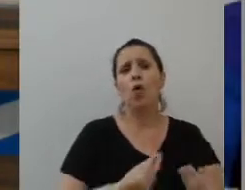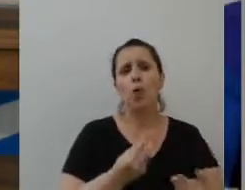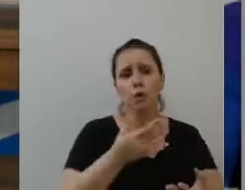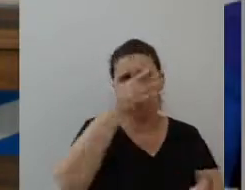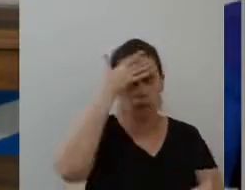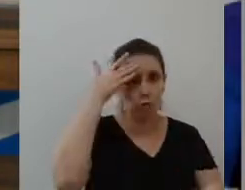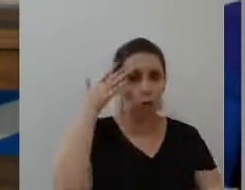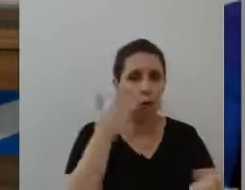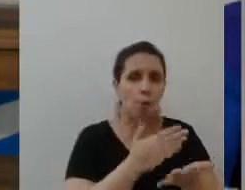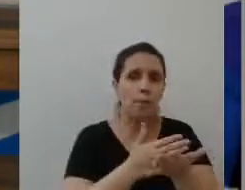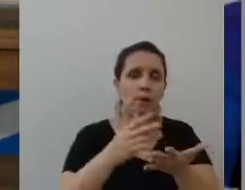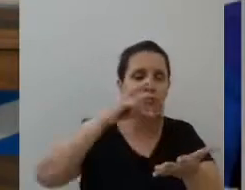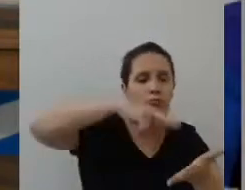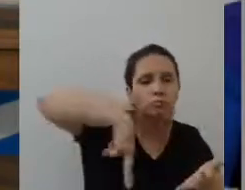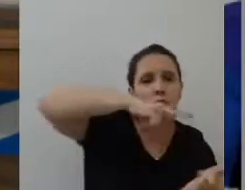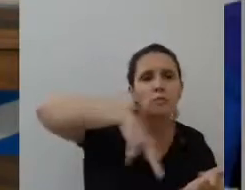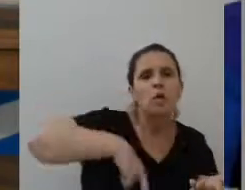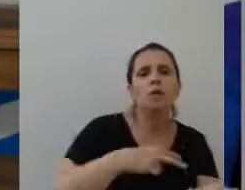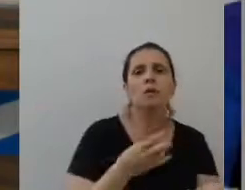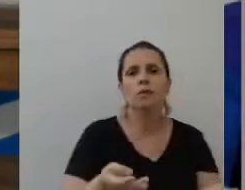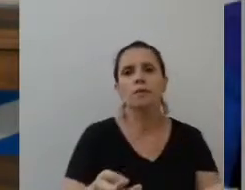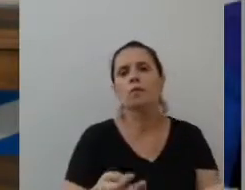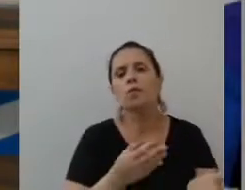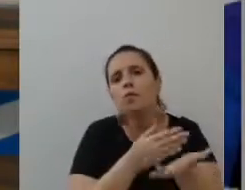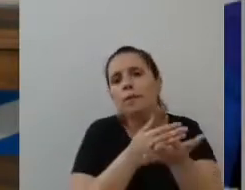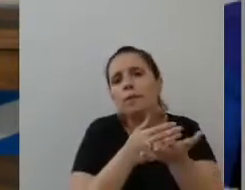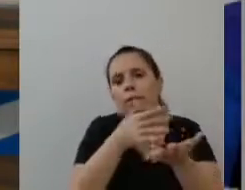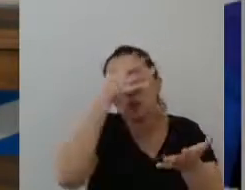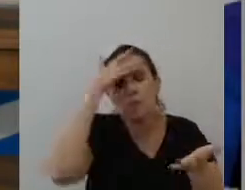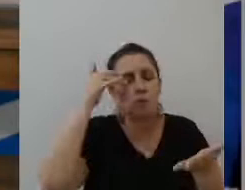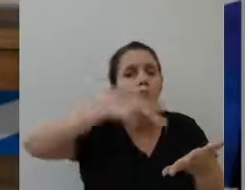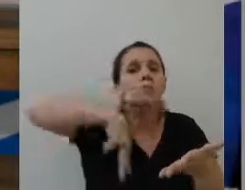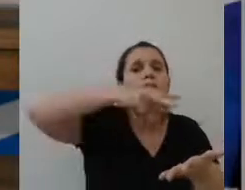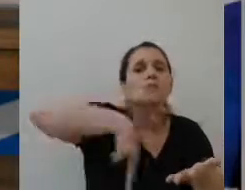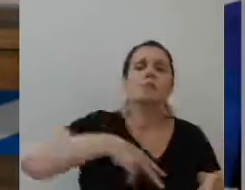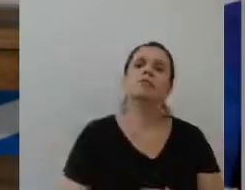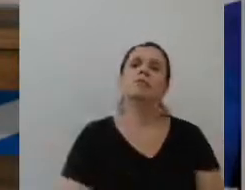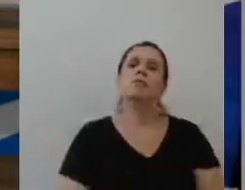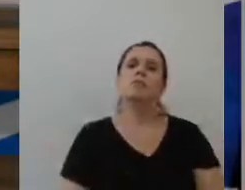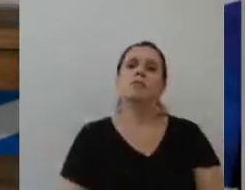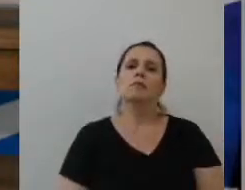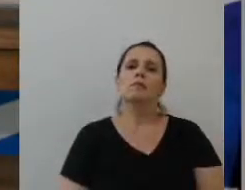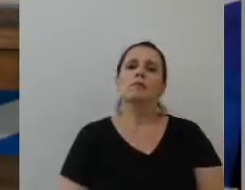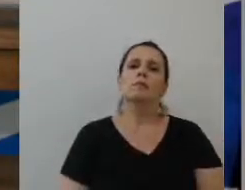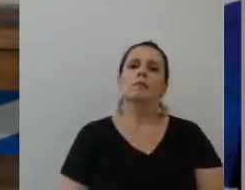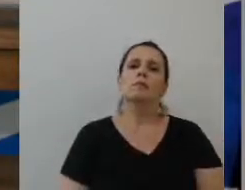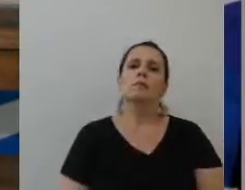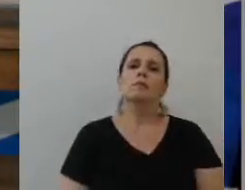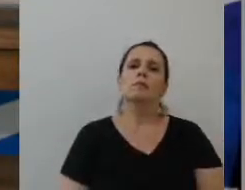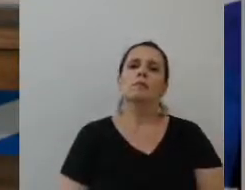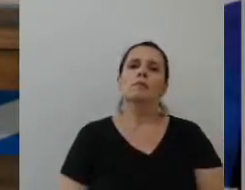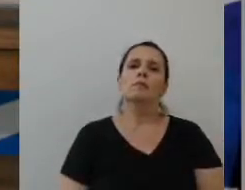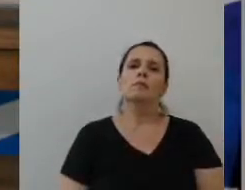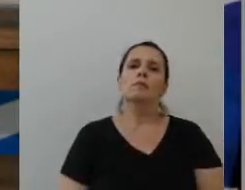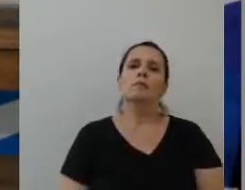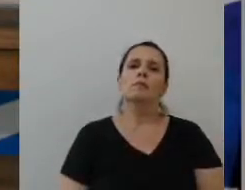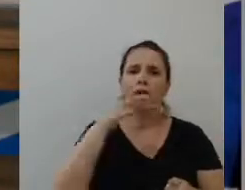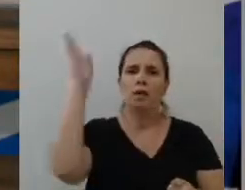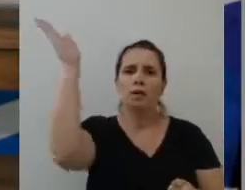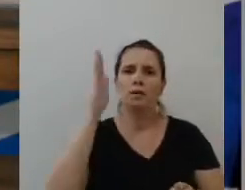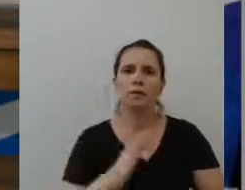né? É o momento em que houve o início do público leitor, da inserção desse público leitor. Tá? Se vai falar da pátria.